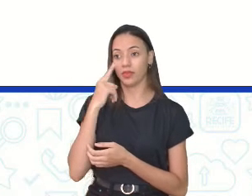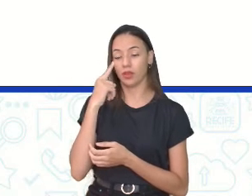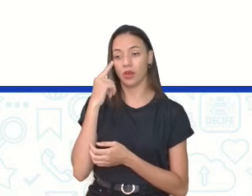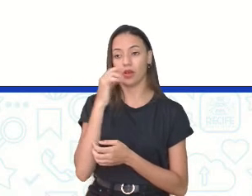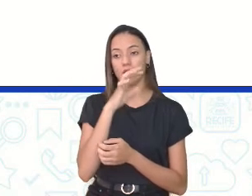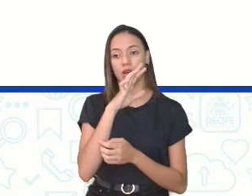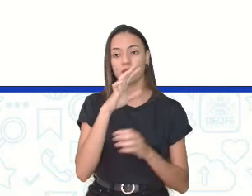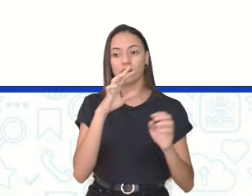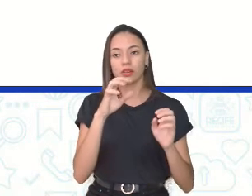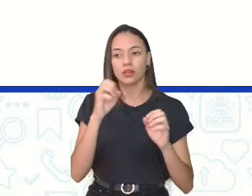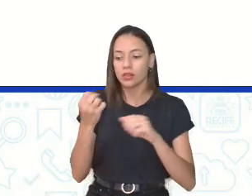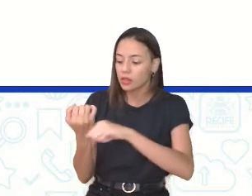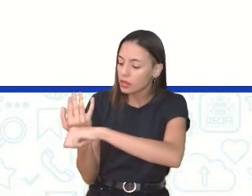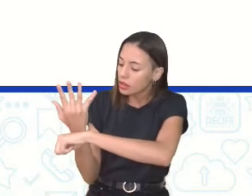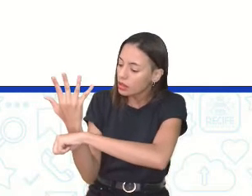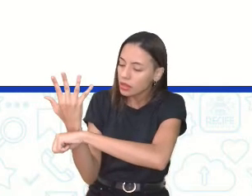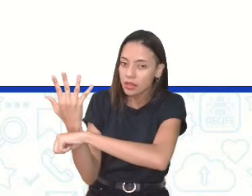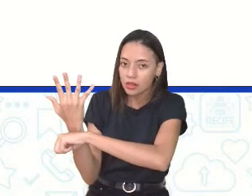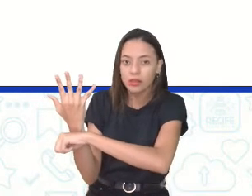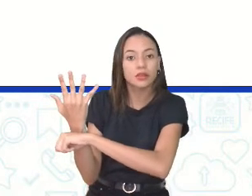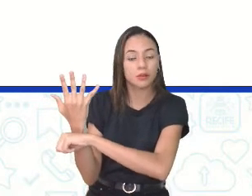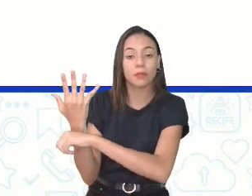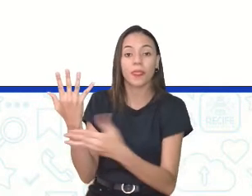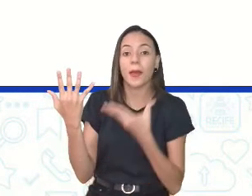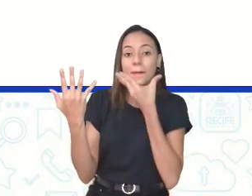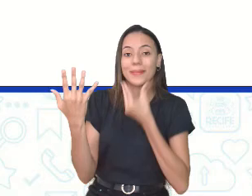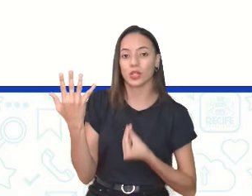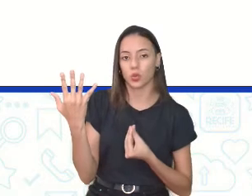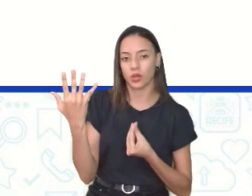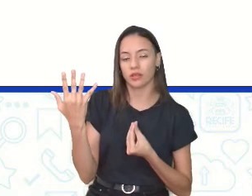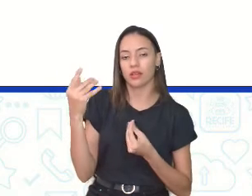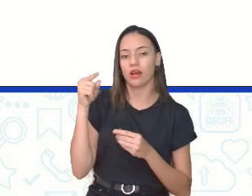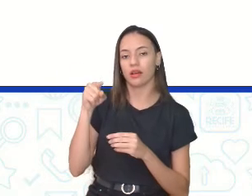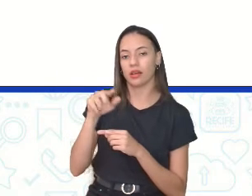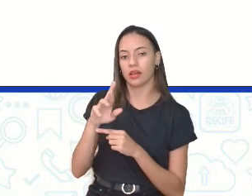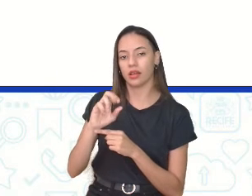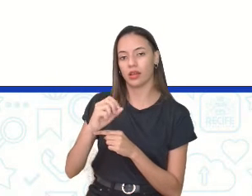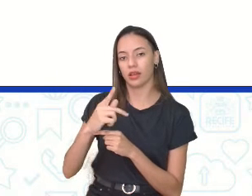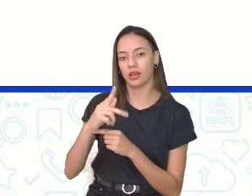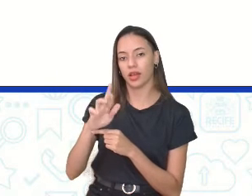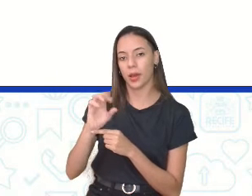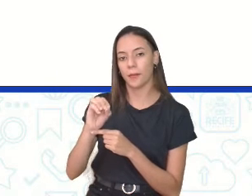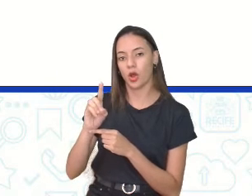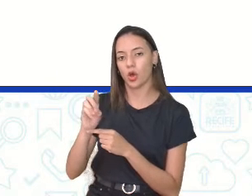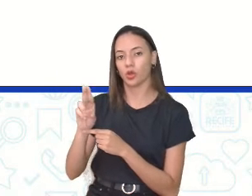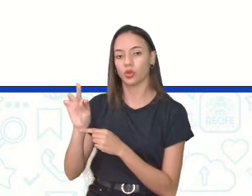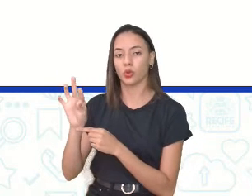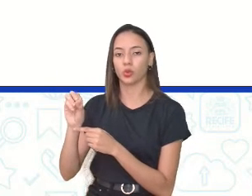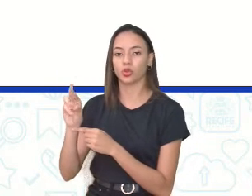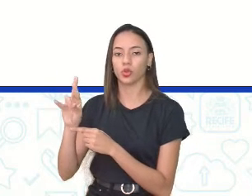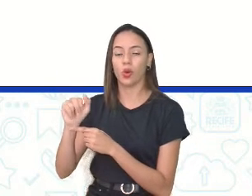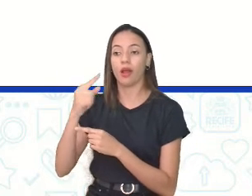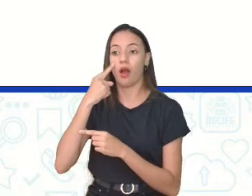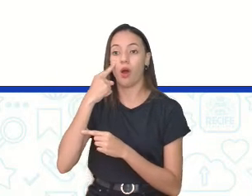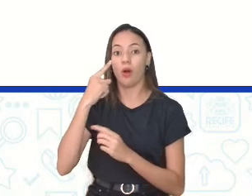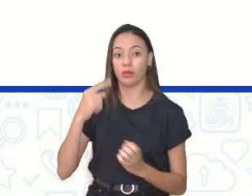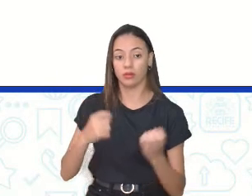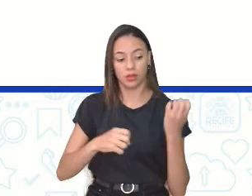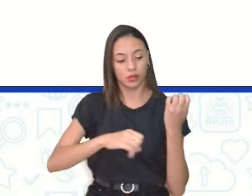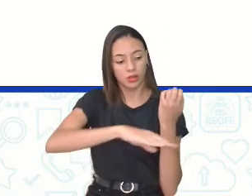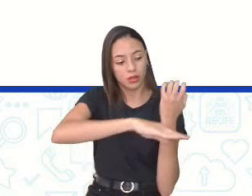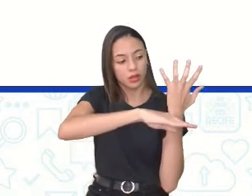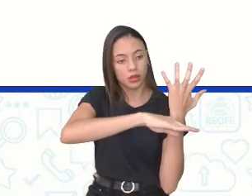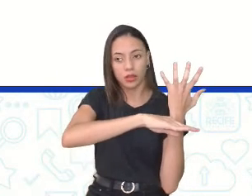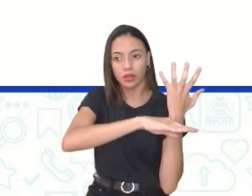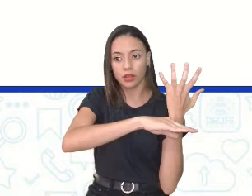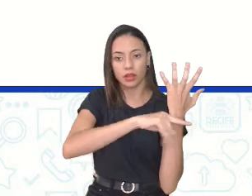Estrutura reprodutiva masculina da flor. Vocês estão vendo que tem uma setinha apontando para o filete e